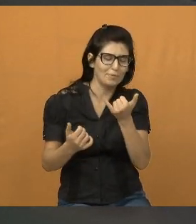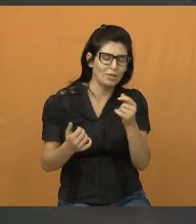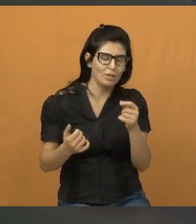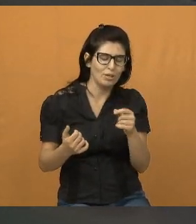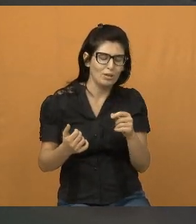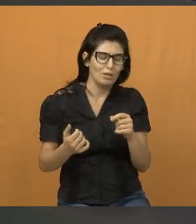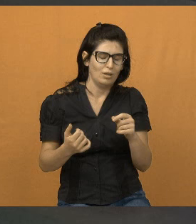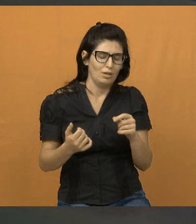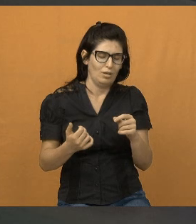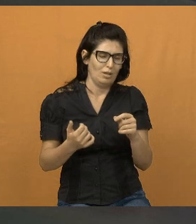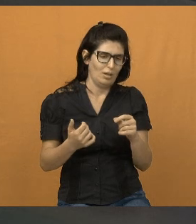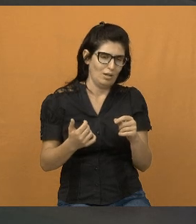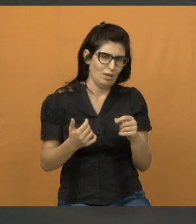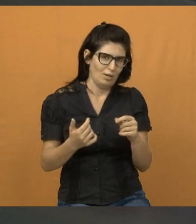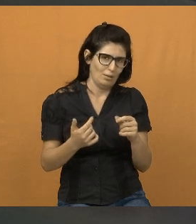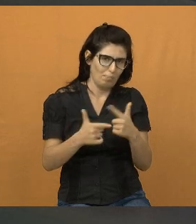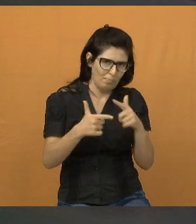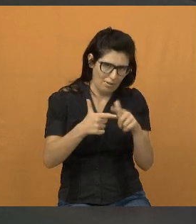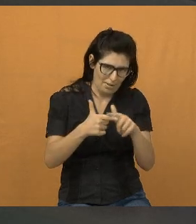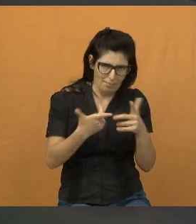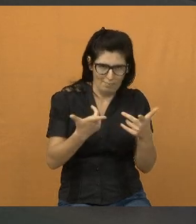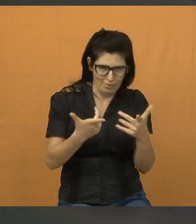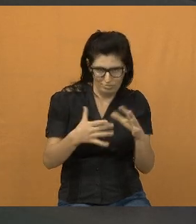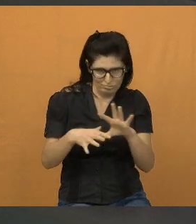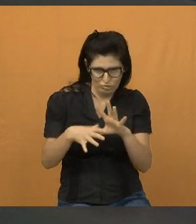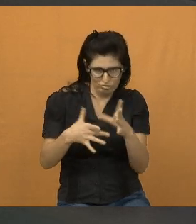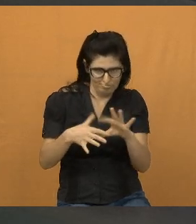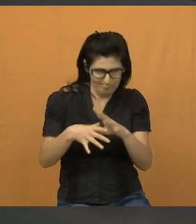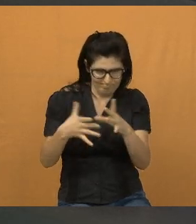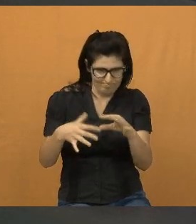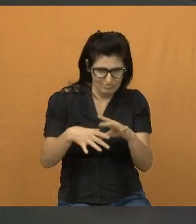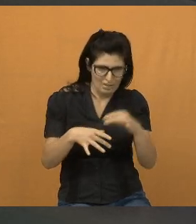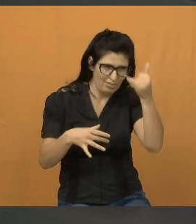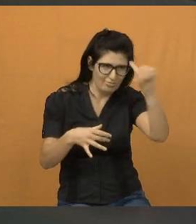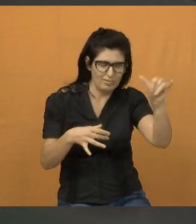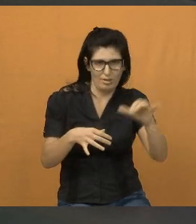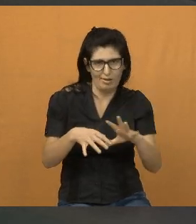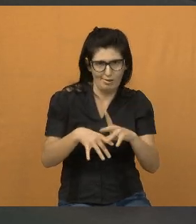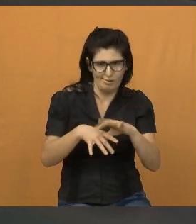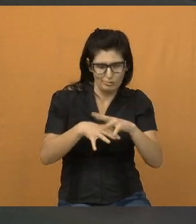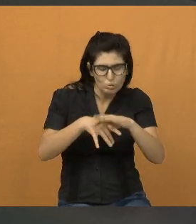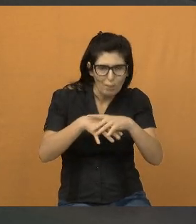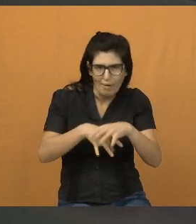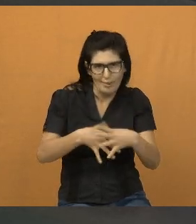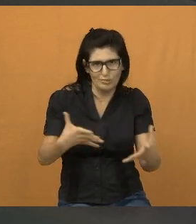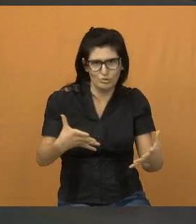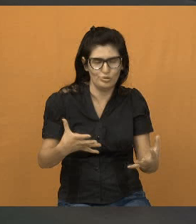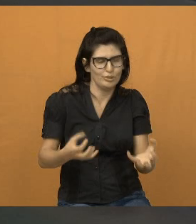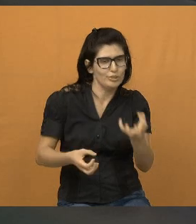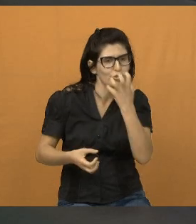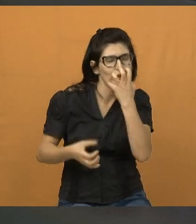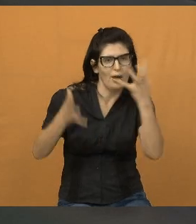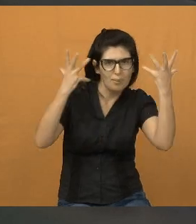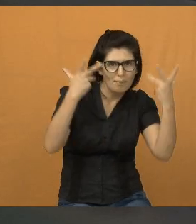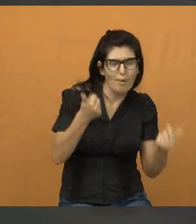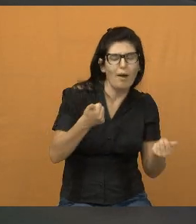uma apresentação sobre a questão de vacinação dos nossos caninos e felinos.